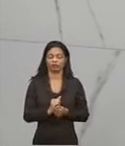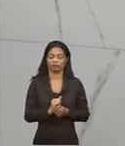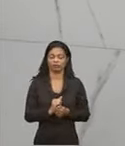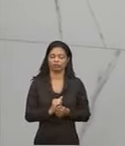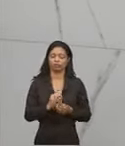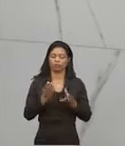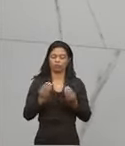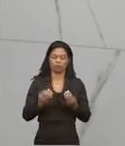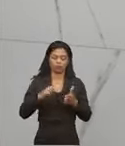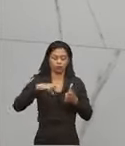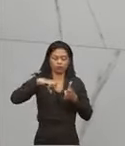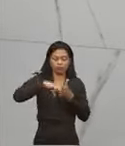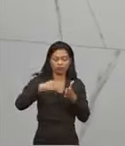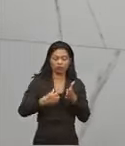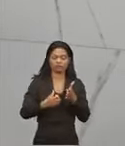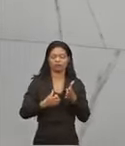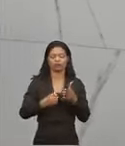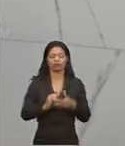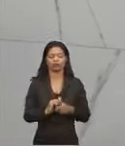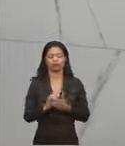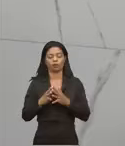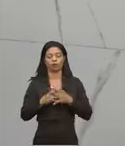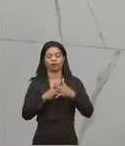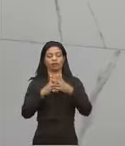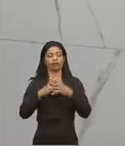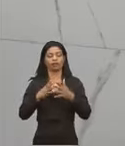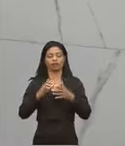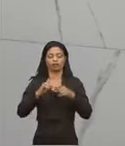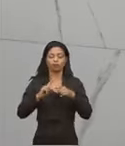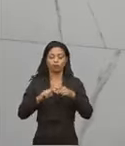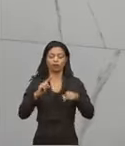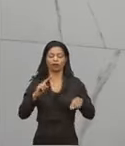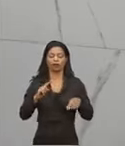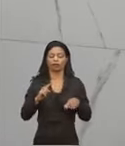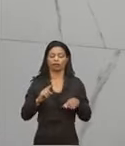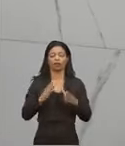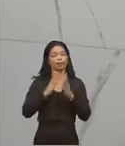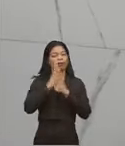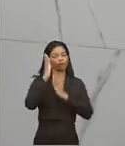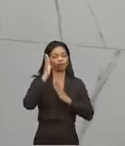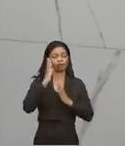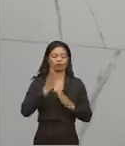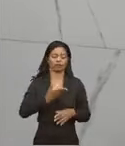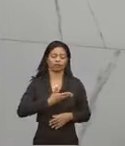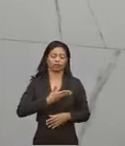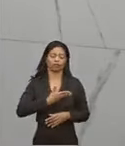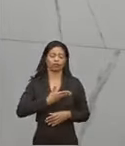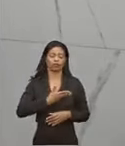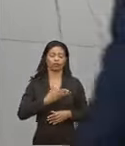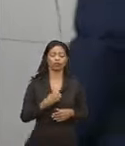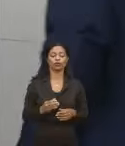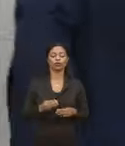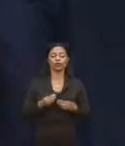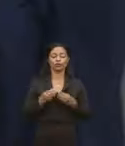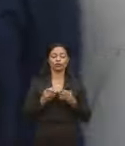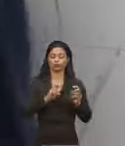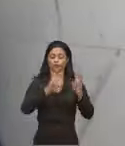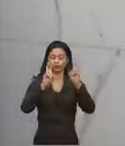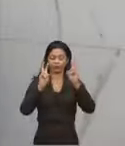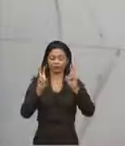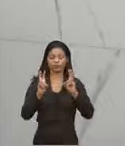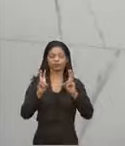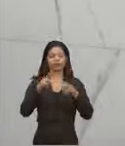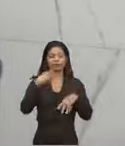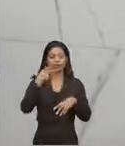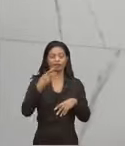aí, graças a Deus, aprovado pelos pares, e eu trouxe aqui essa pontuação. Eu quero aqui